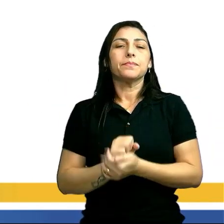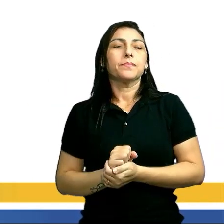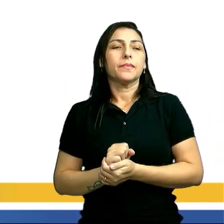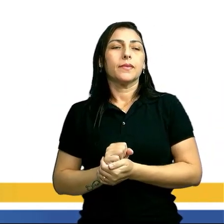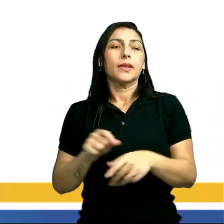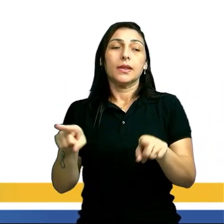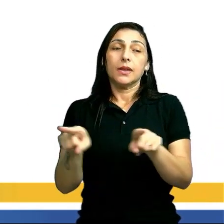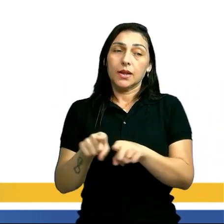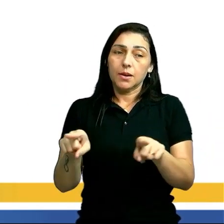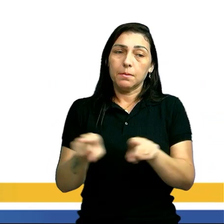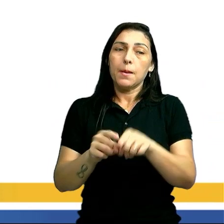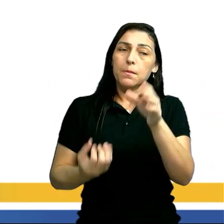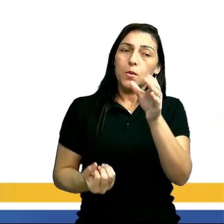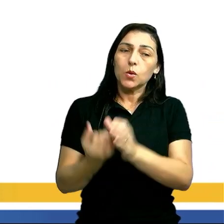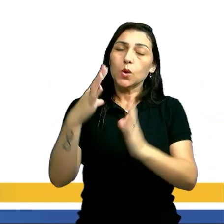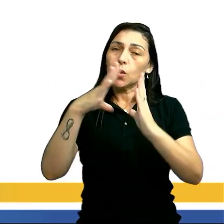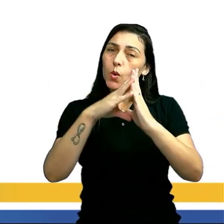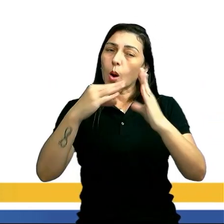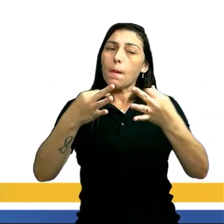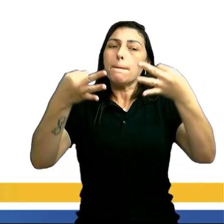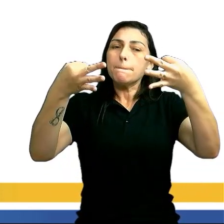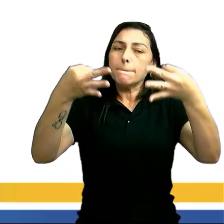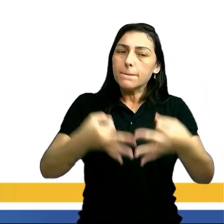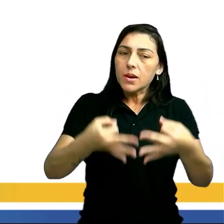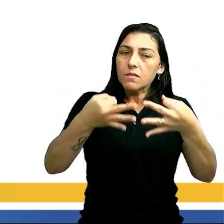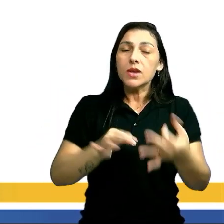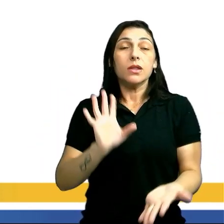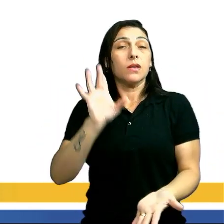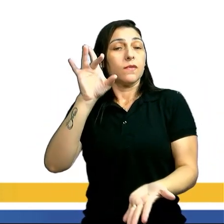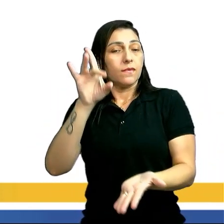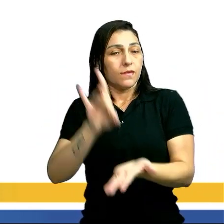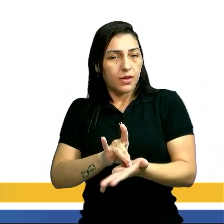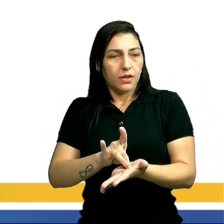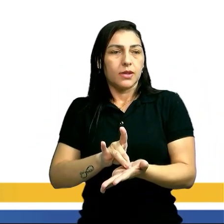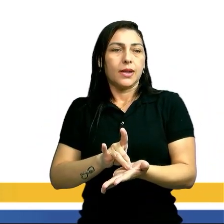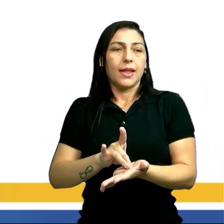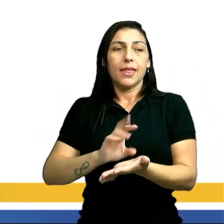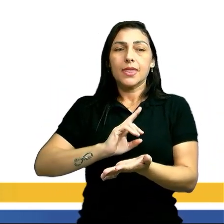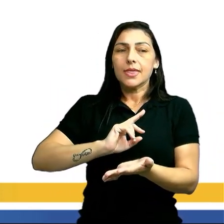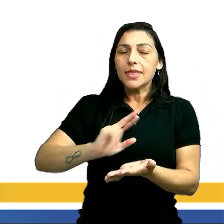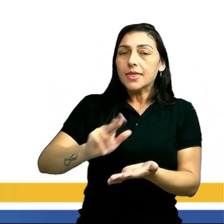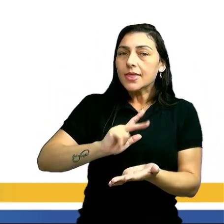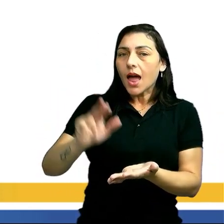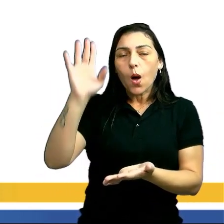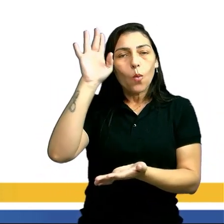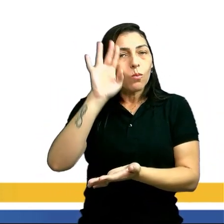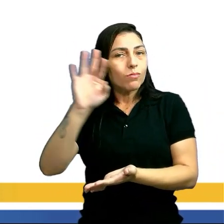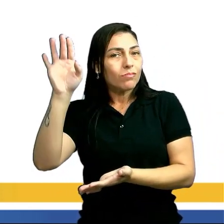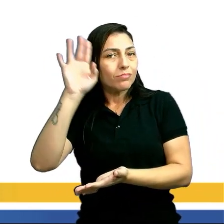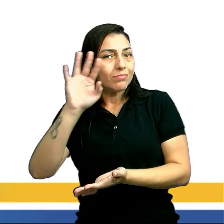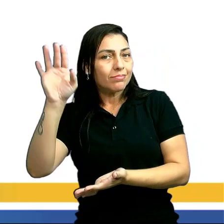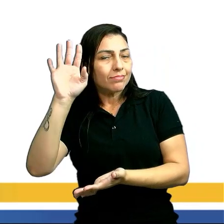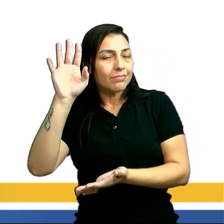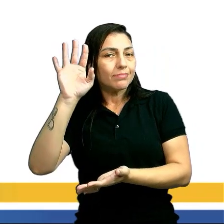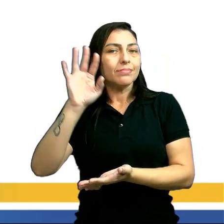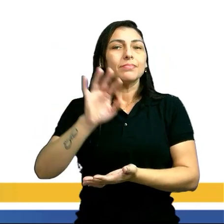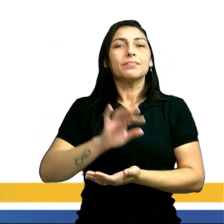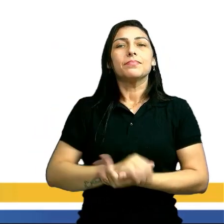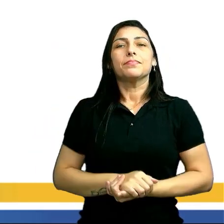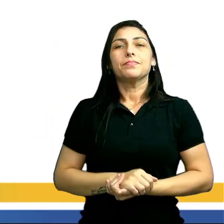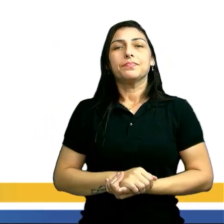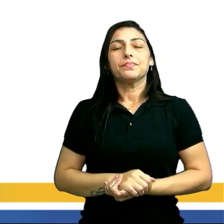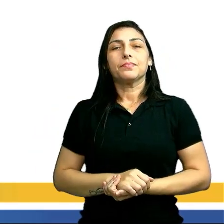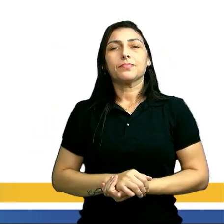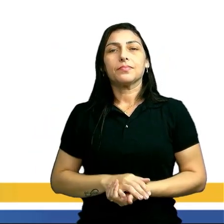apaixonadas. Ela, por outro lado, produz cópias perfeitas da realidade ideal e